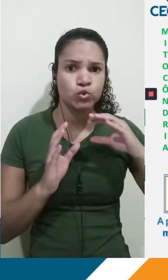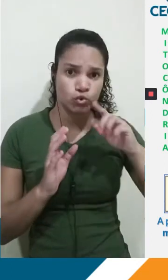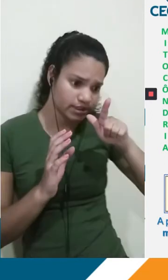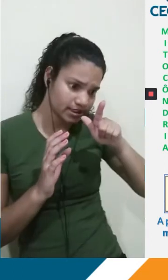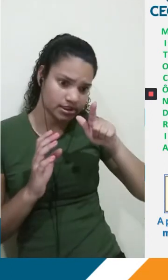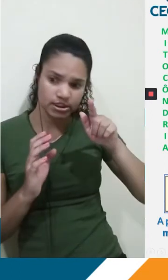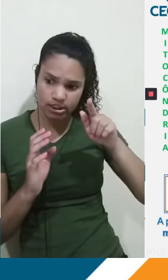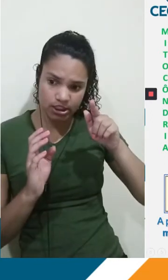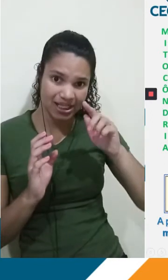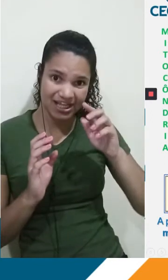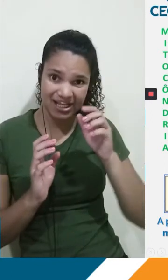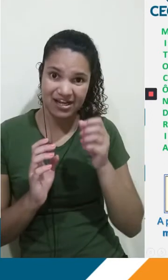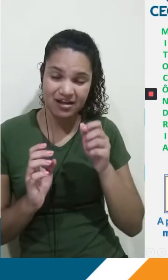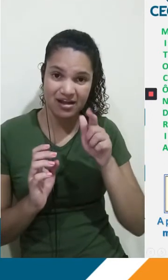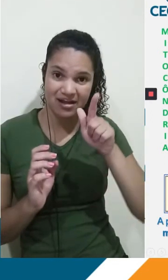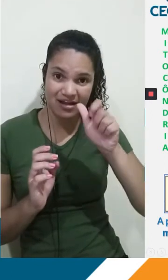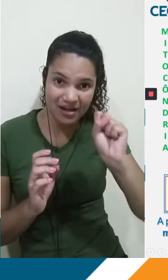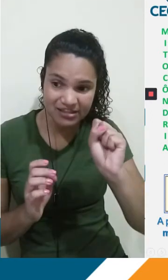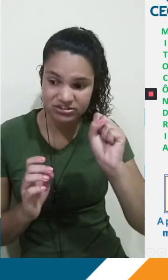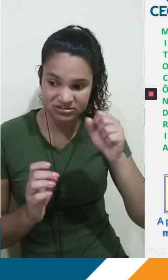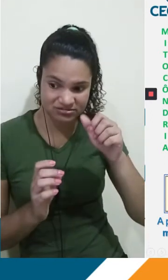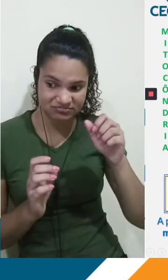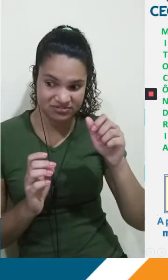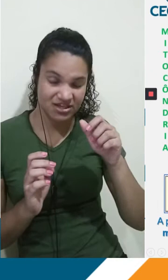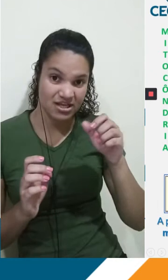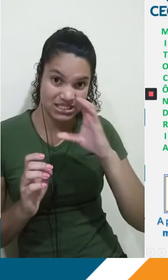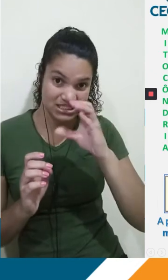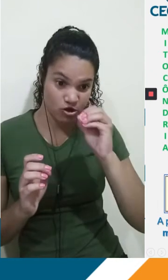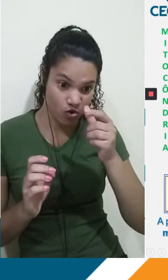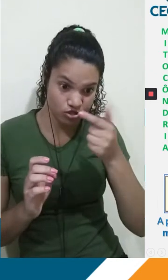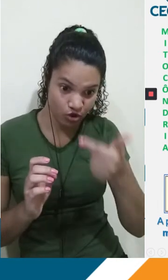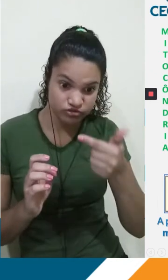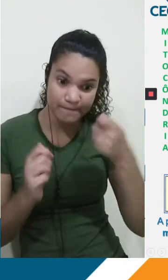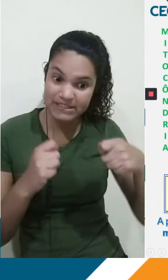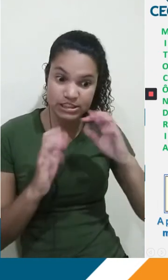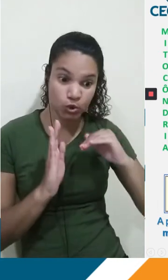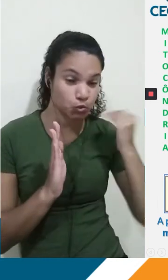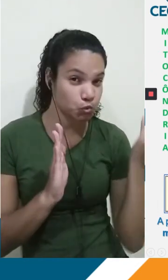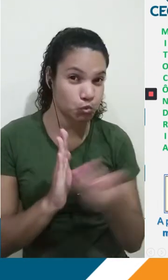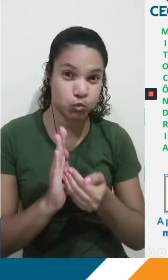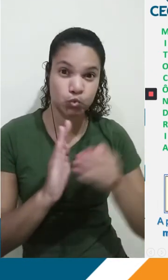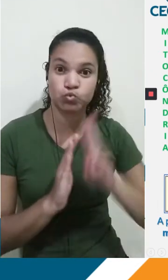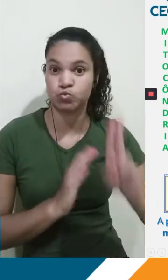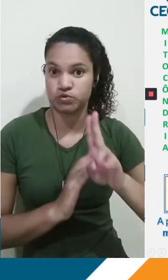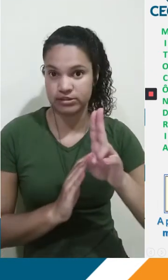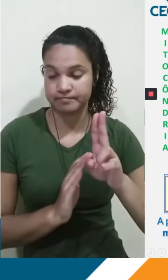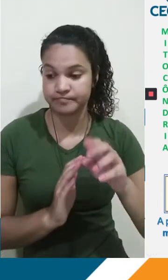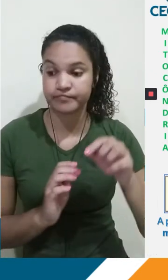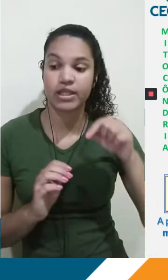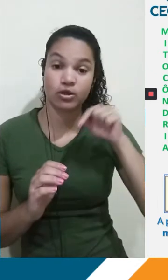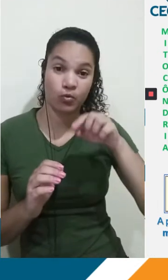completa do gás carbônico para a produção de ATP. Esse processo, quando é feito no interior